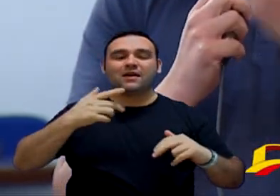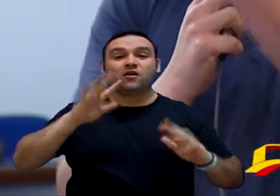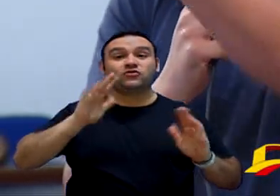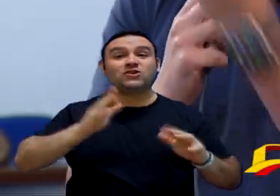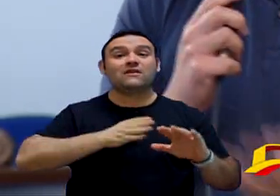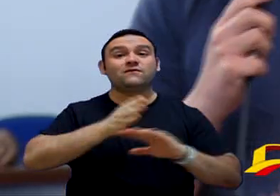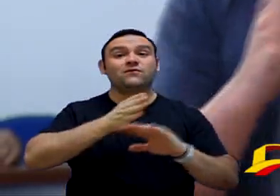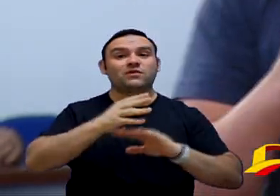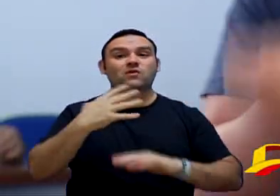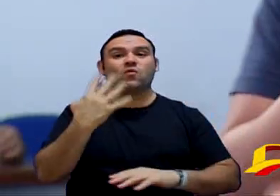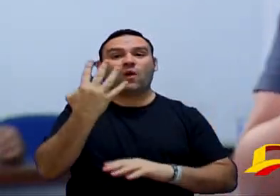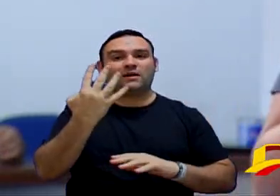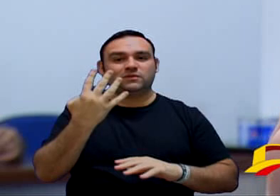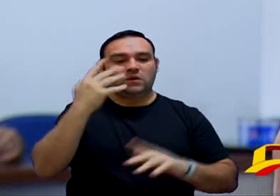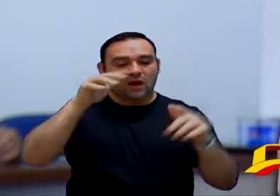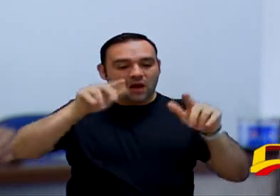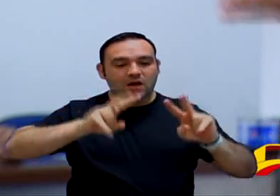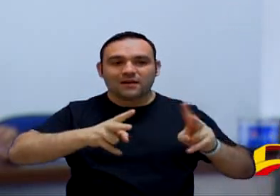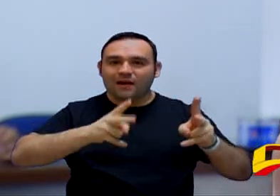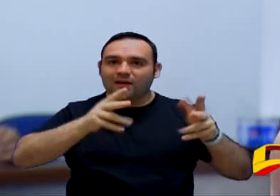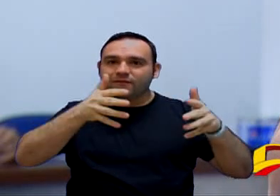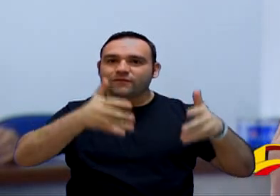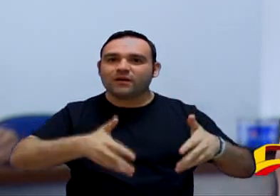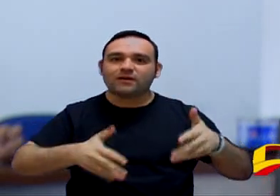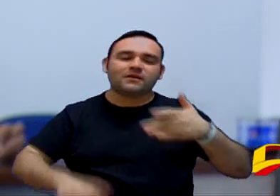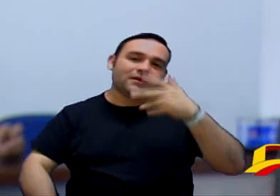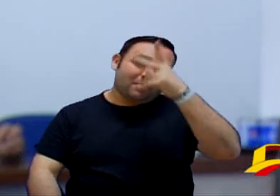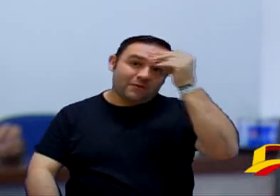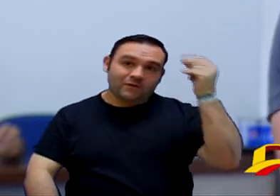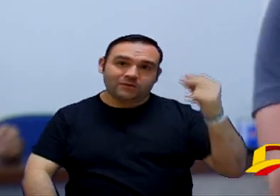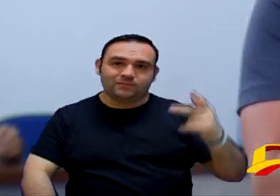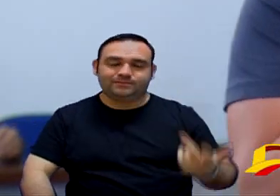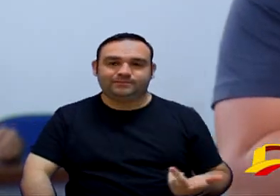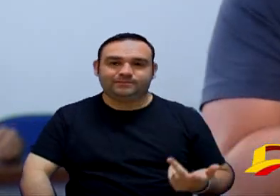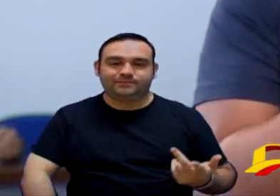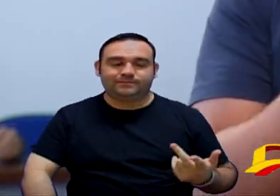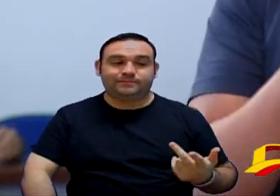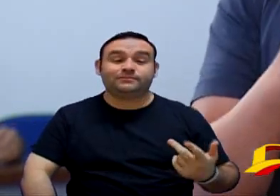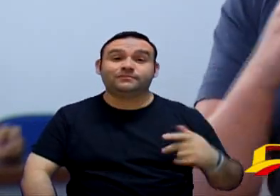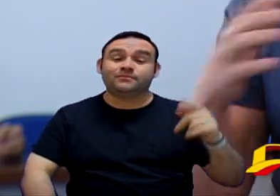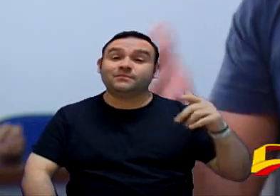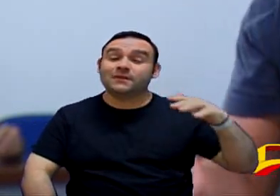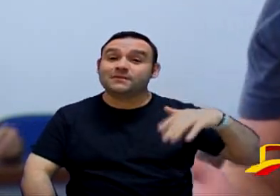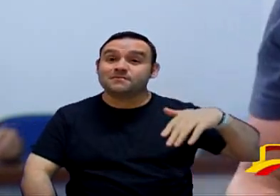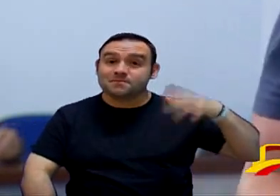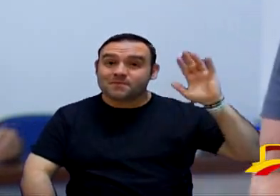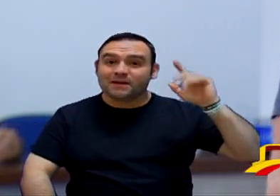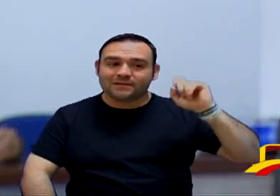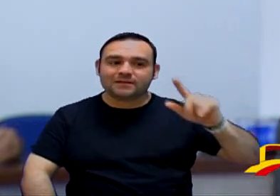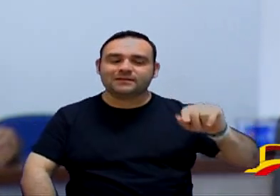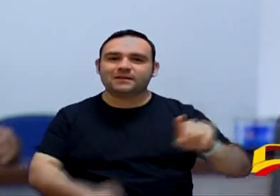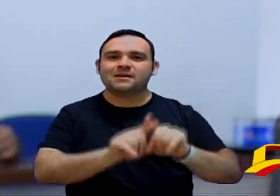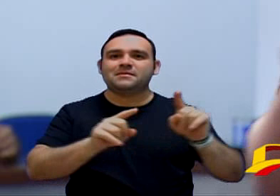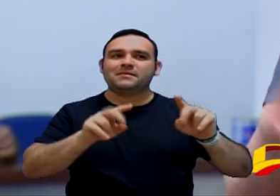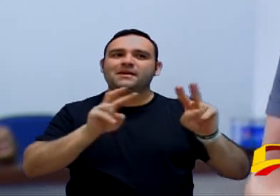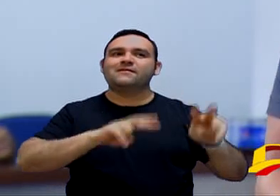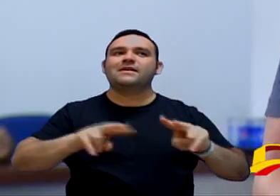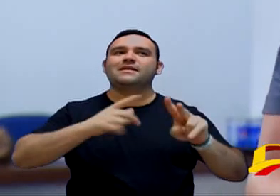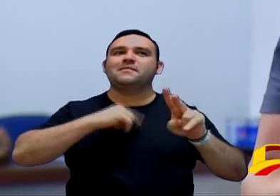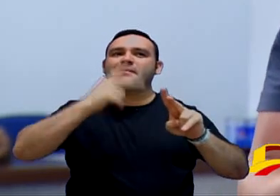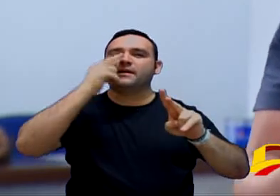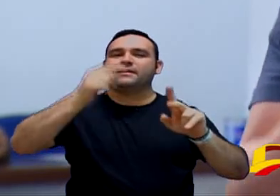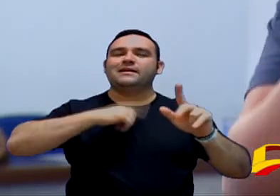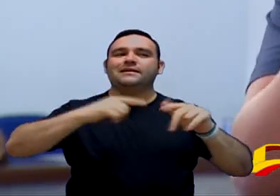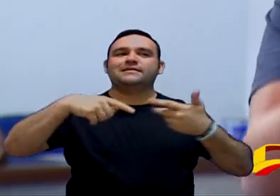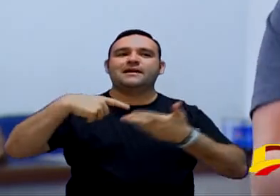em somente eu tinha tido quatro vezes no mesmo local com a Prefeitura Municipal e o mais legal de tudo além de ver essa sincronia